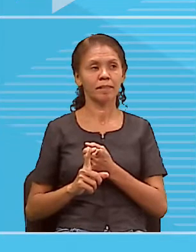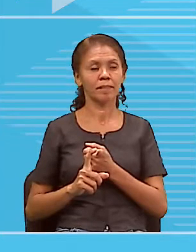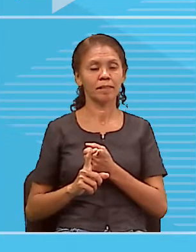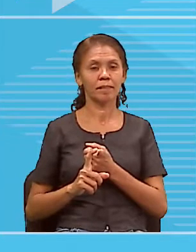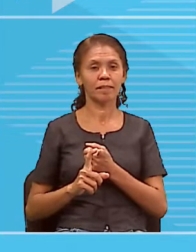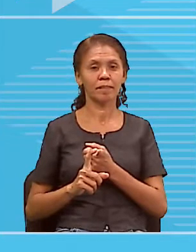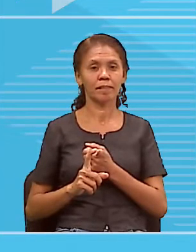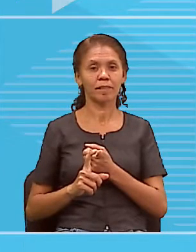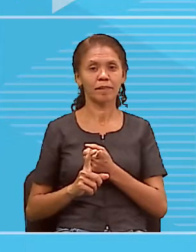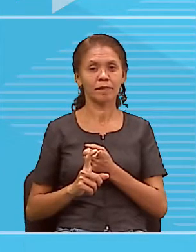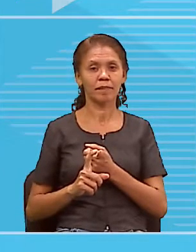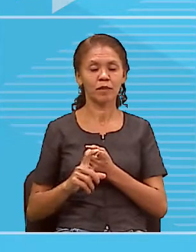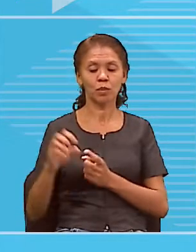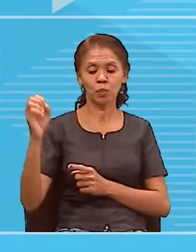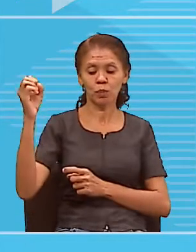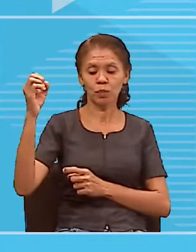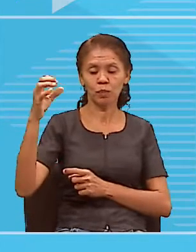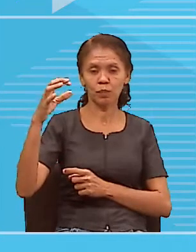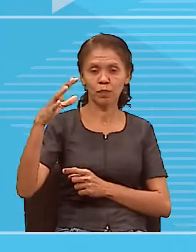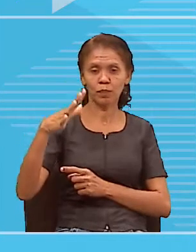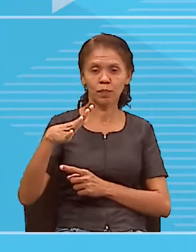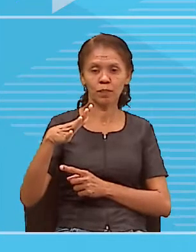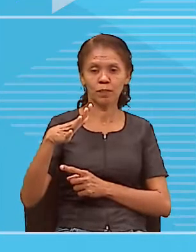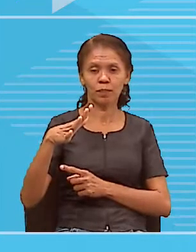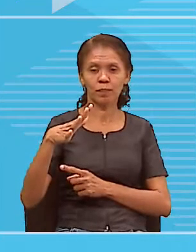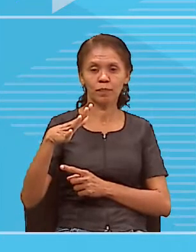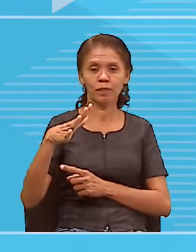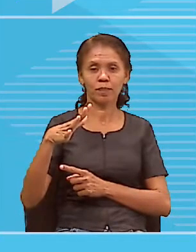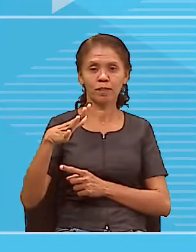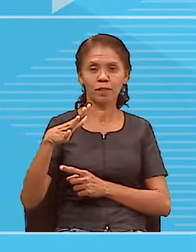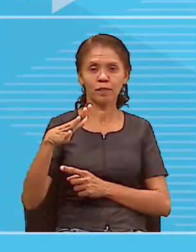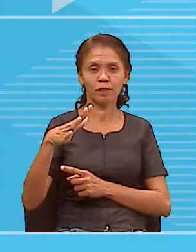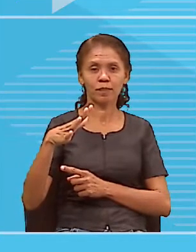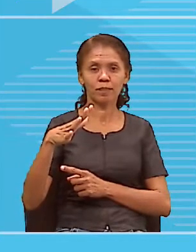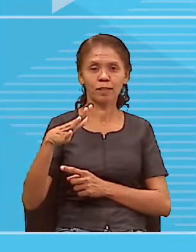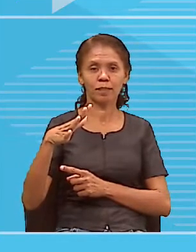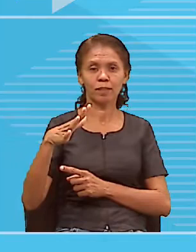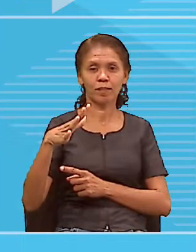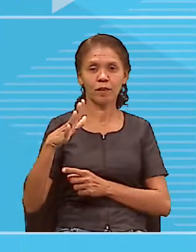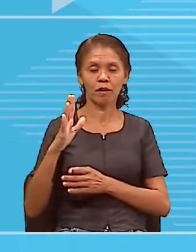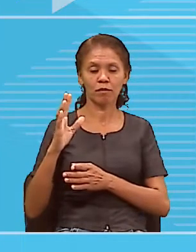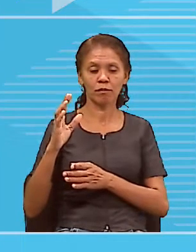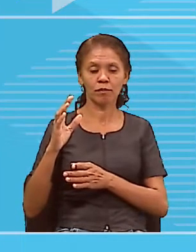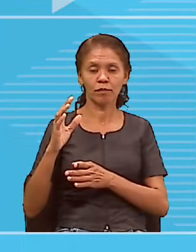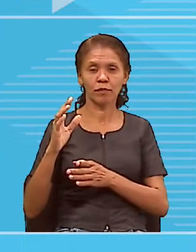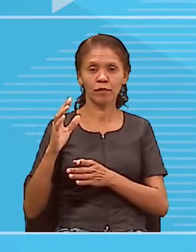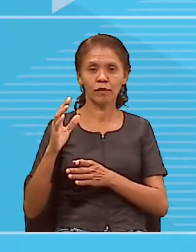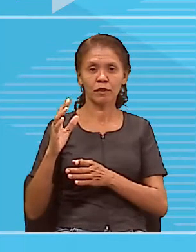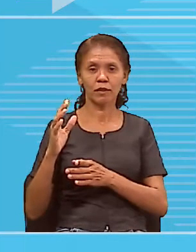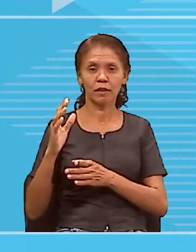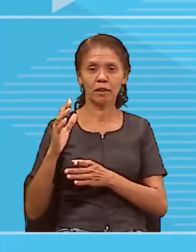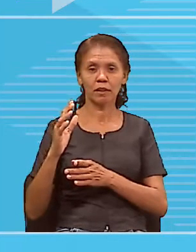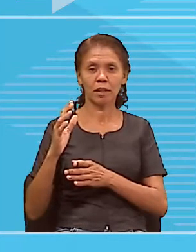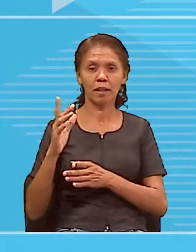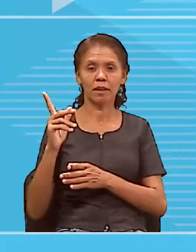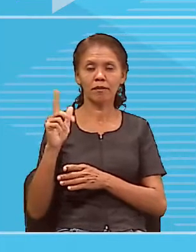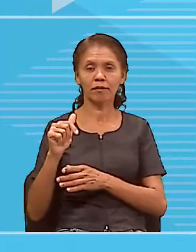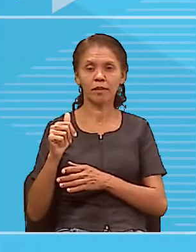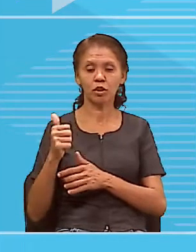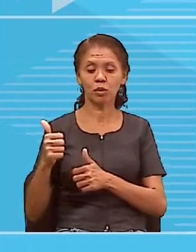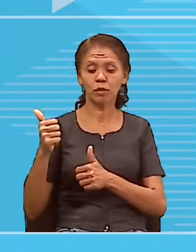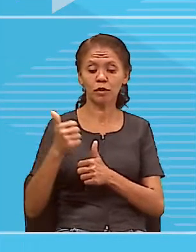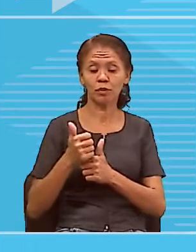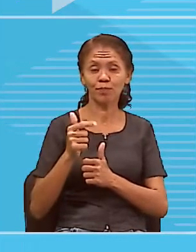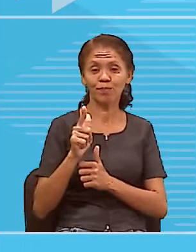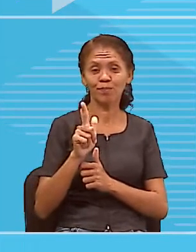uma luz ocupar o espaço de outra e acabar produzindo a